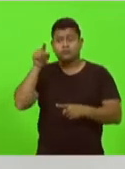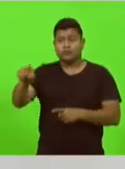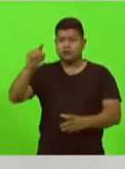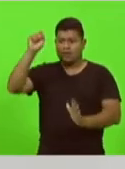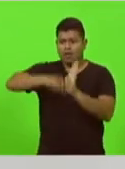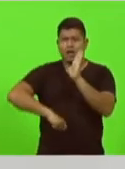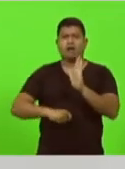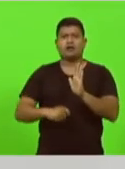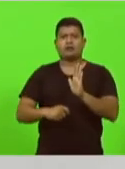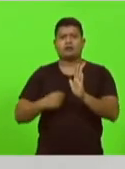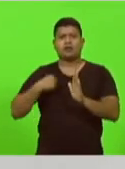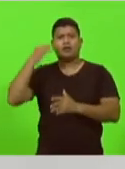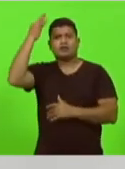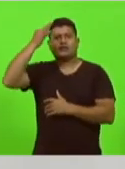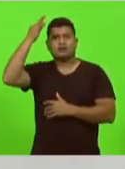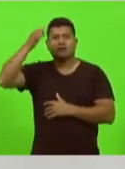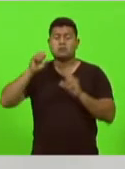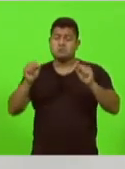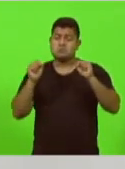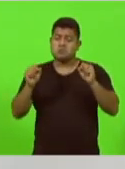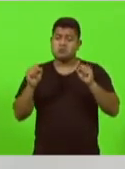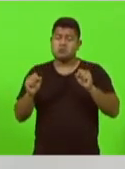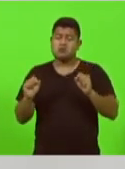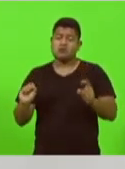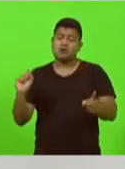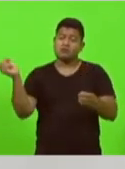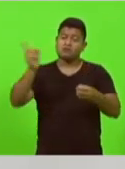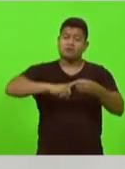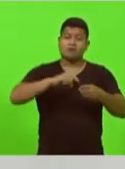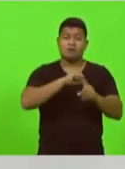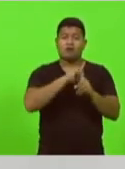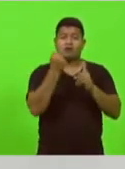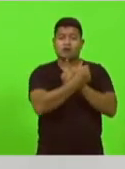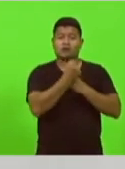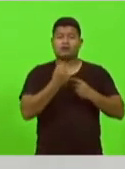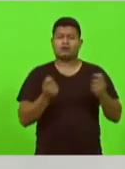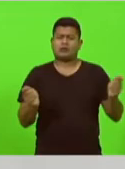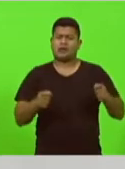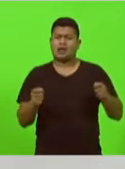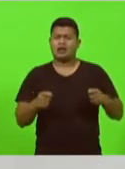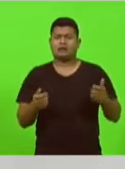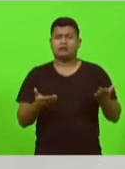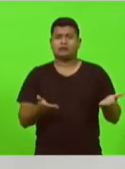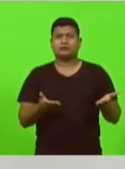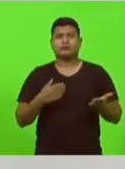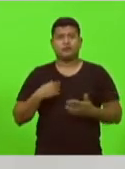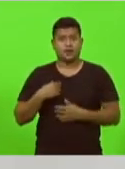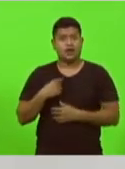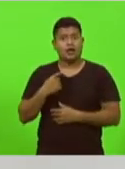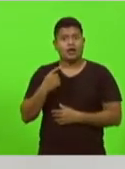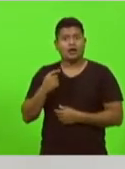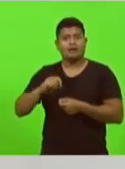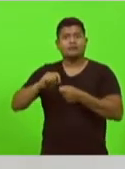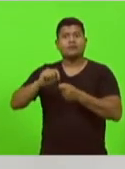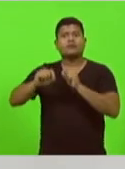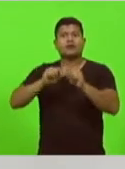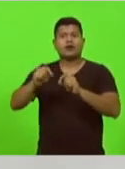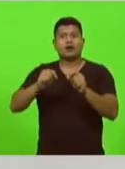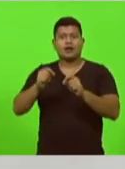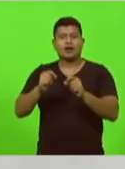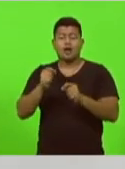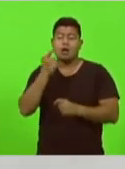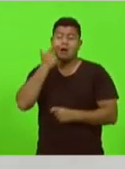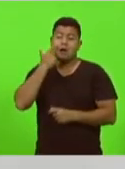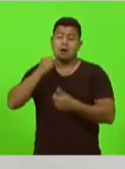sua teoria de que ele poderia se ressocializar com uma atitude dessa, fez uma experiência. Está lá o resultado